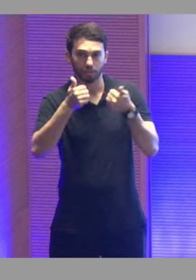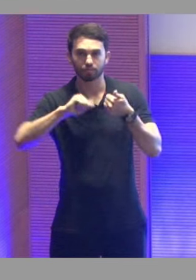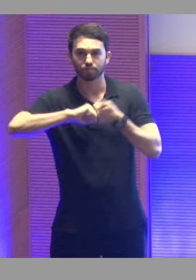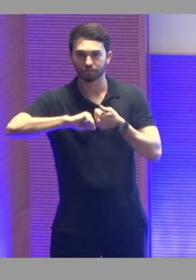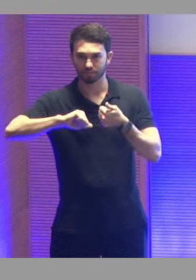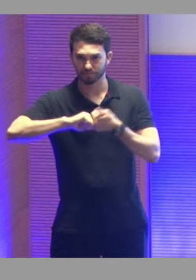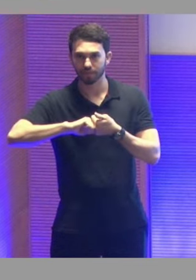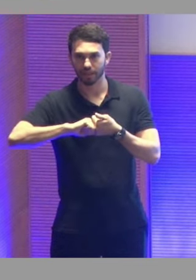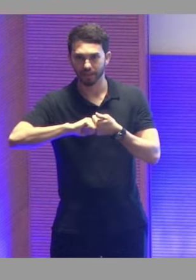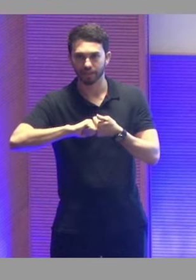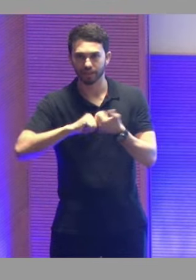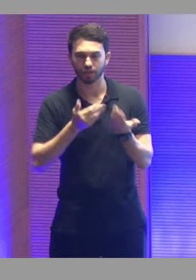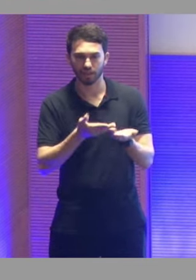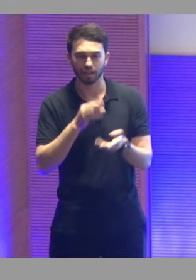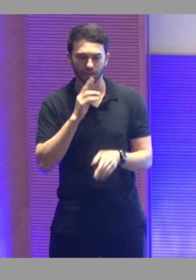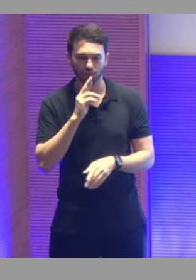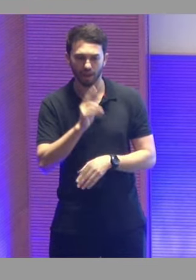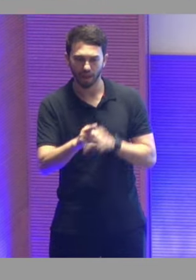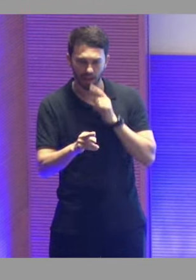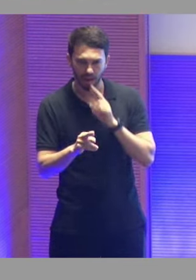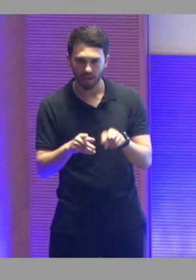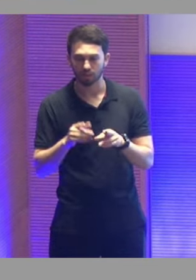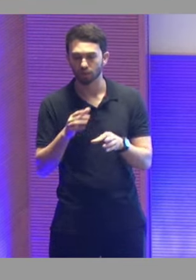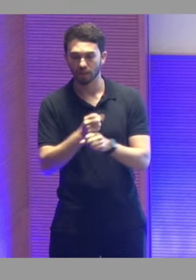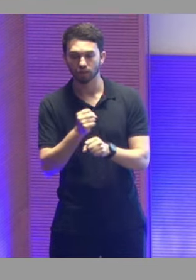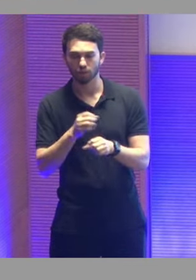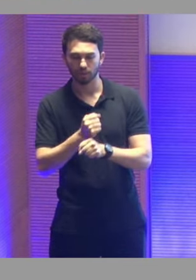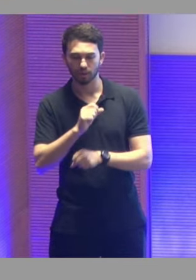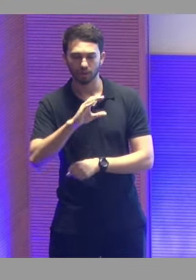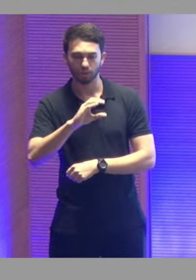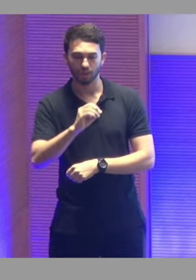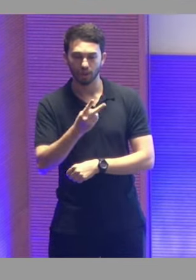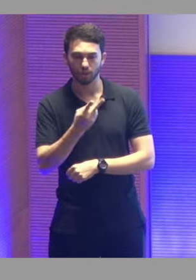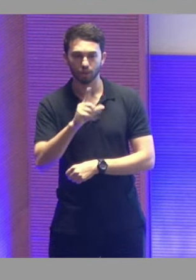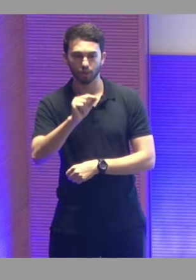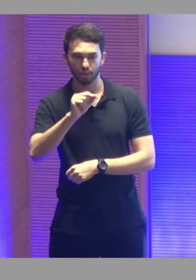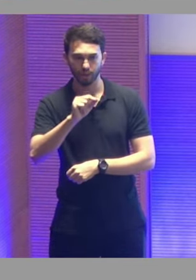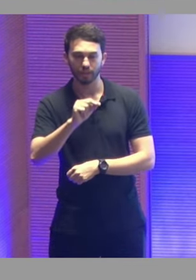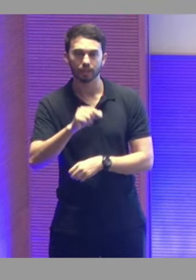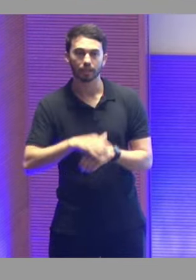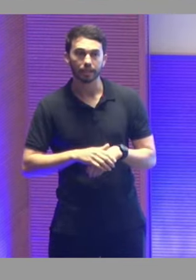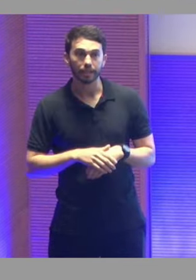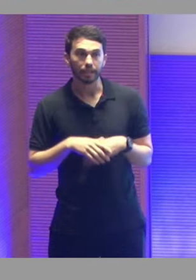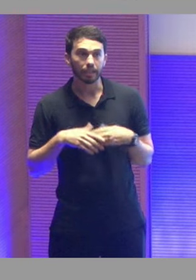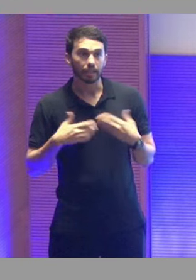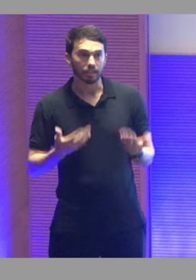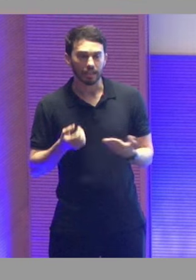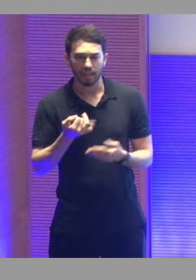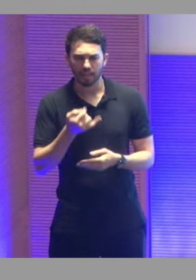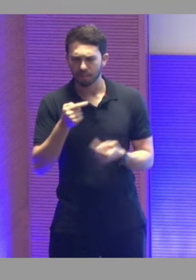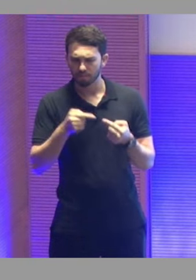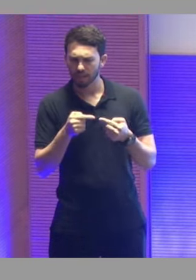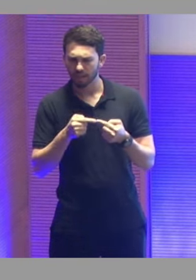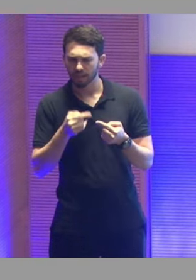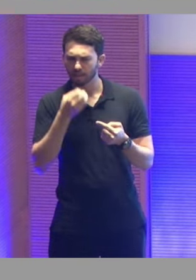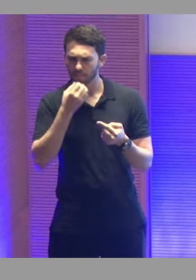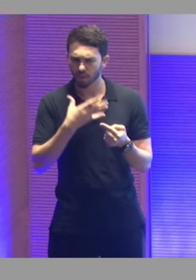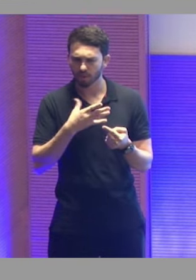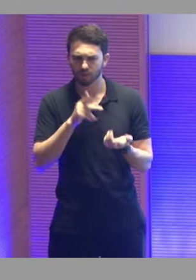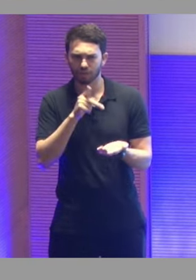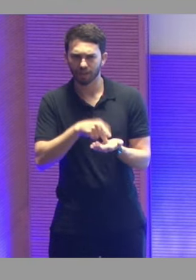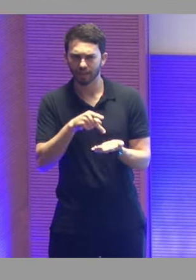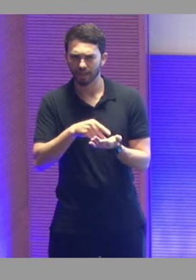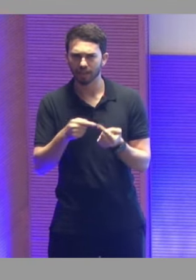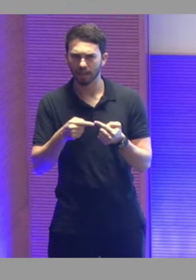qualidade do do relato né da contabilização de emissões ou seja se ela está alinhada se ela possui aderência